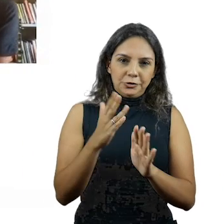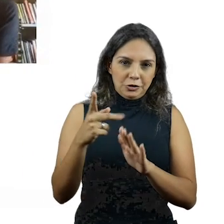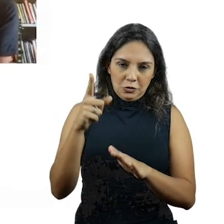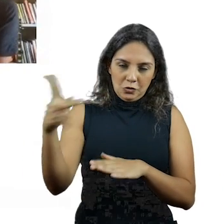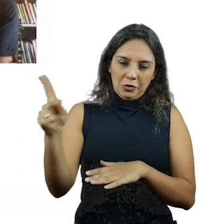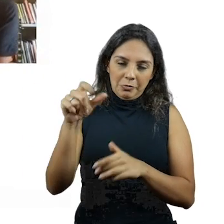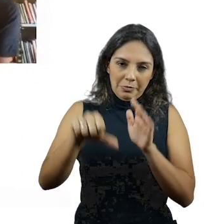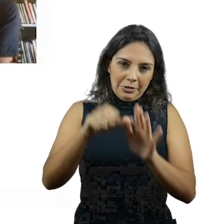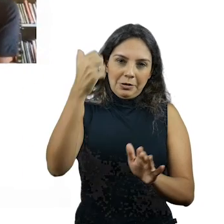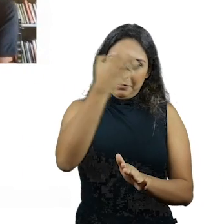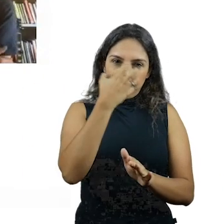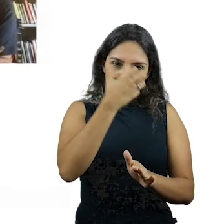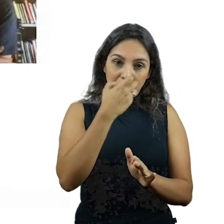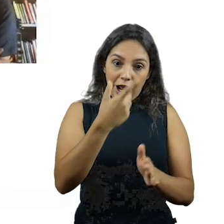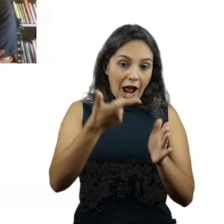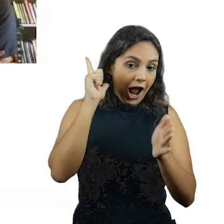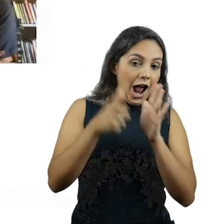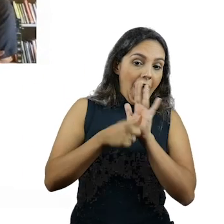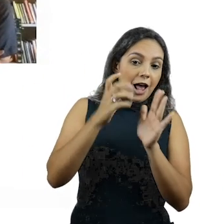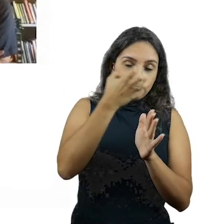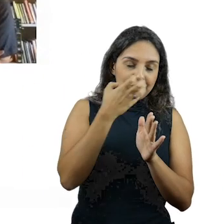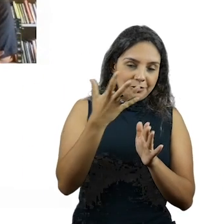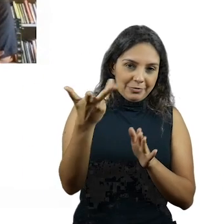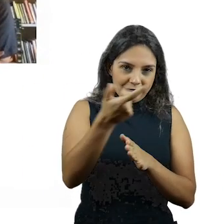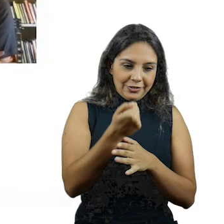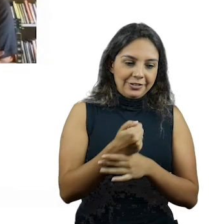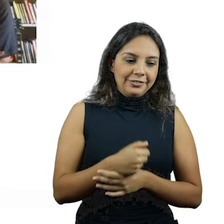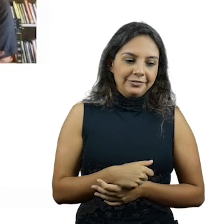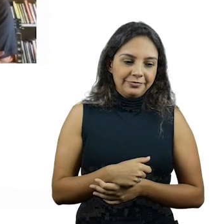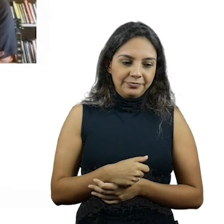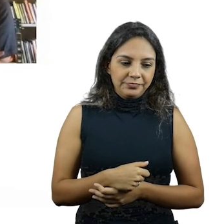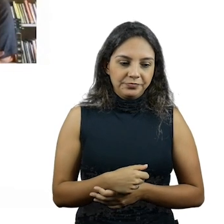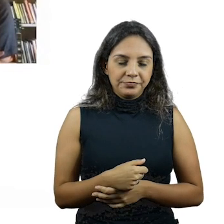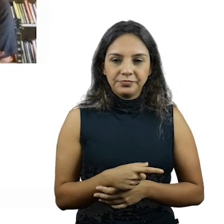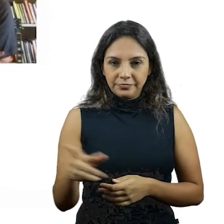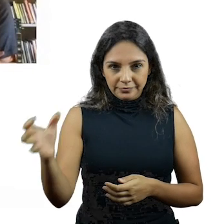A sua primeira escolha foi maravilhosa. Então vamos lá.